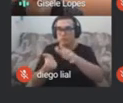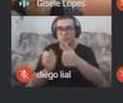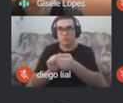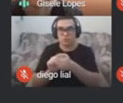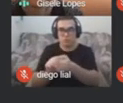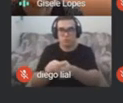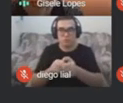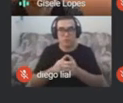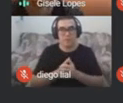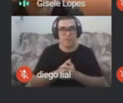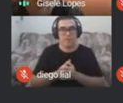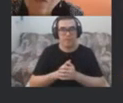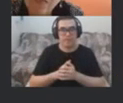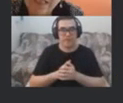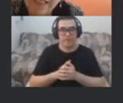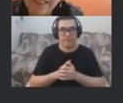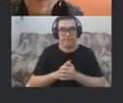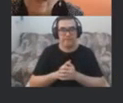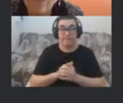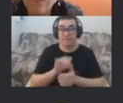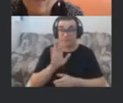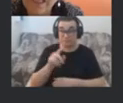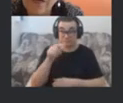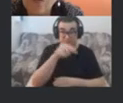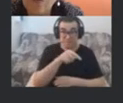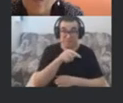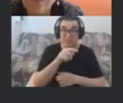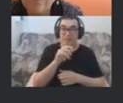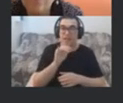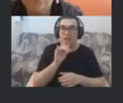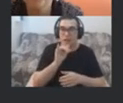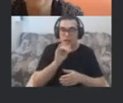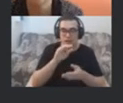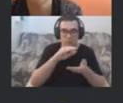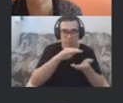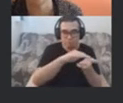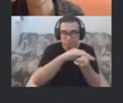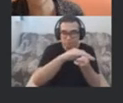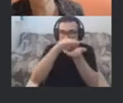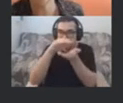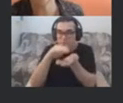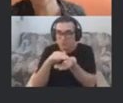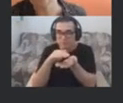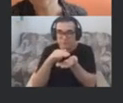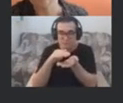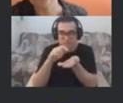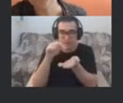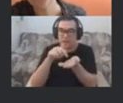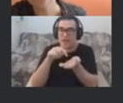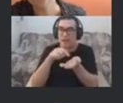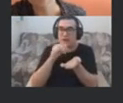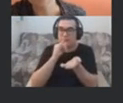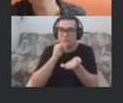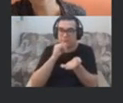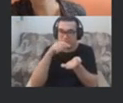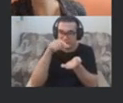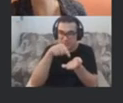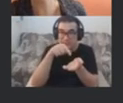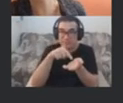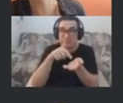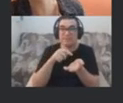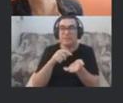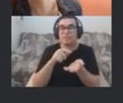Importante, quando nós vamos preparar a amostra, né, é considerar, como eu disse, o tipo de amostra que nós estamos trabalhando